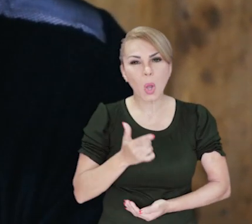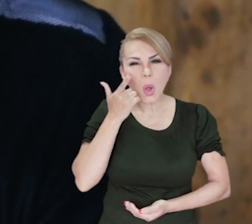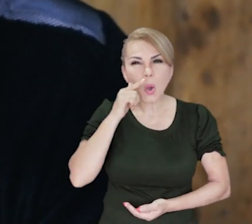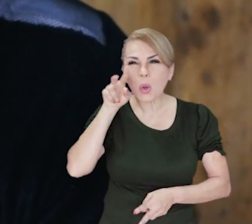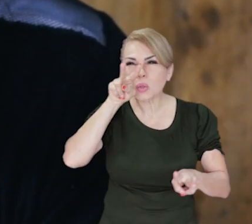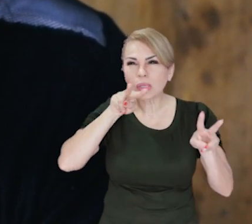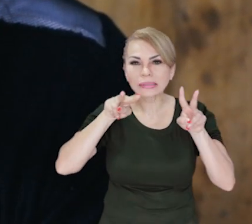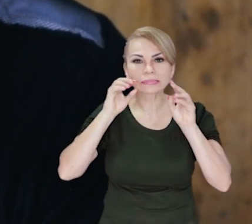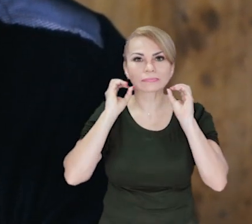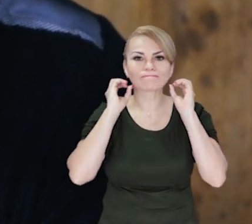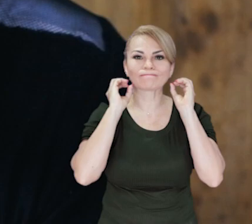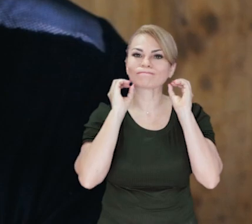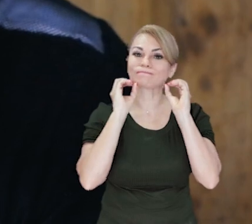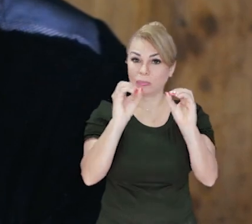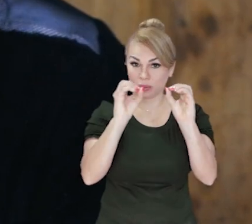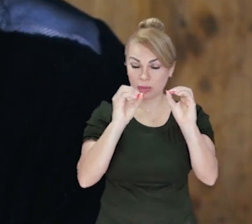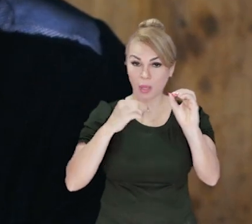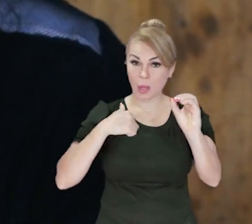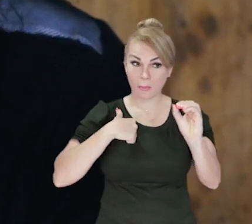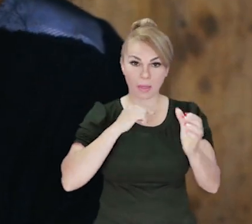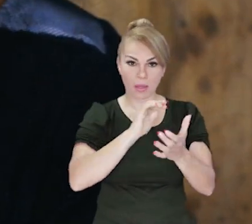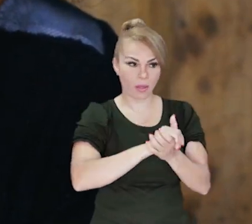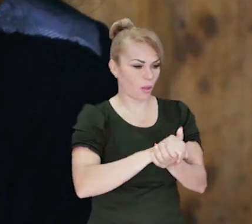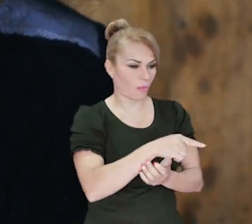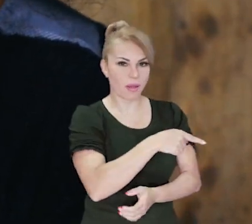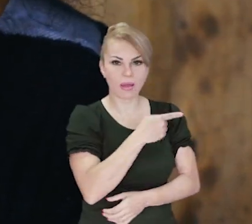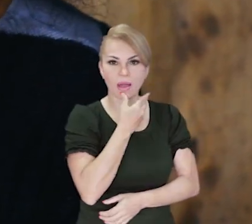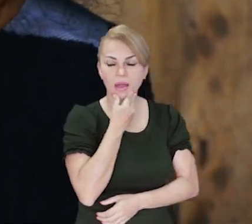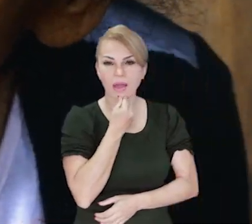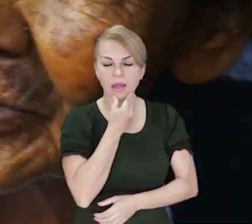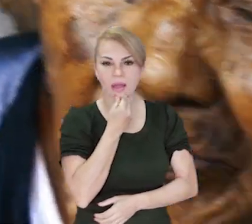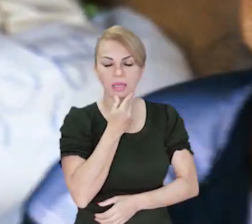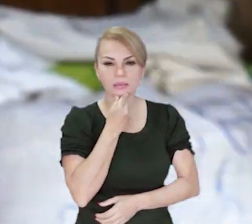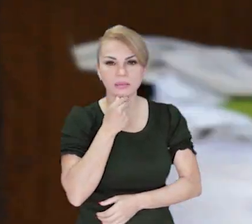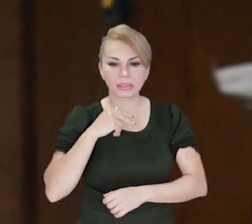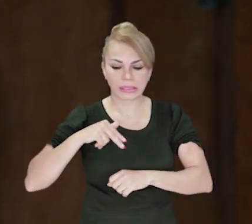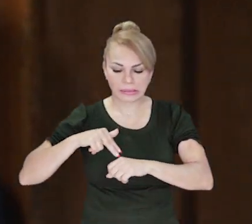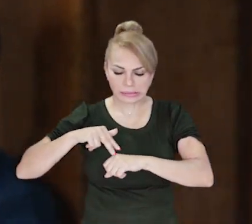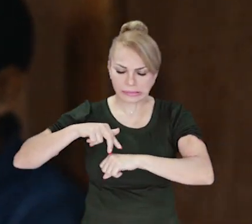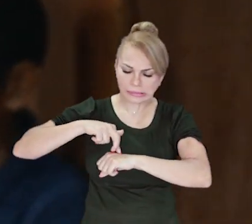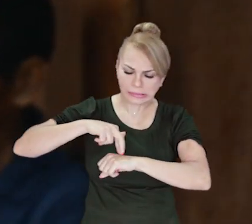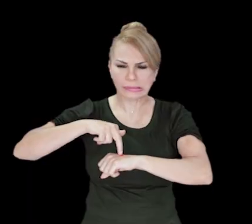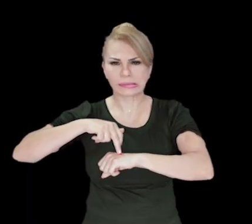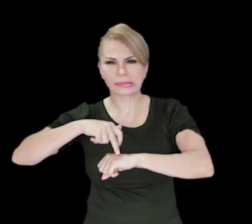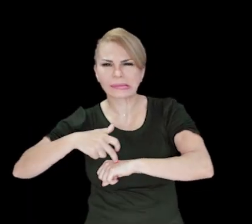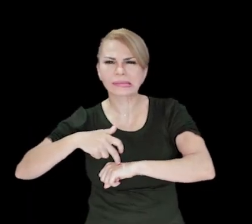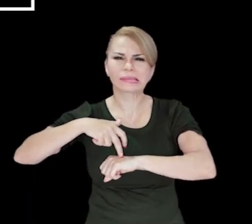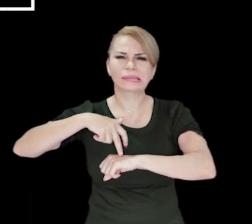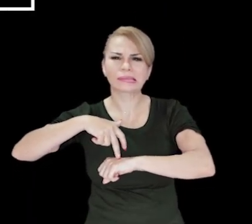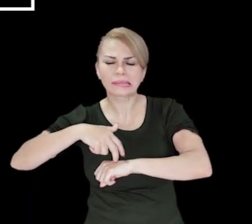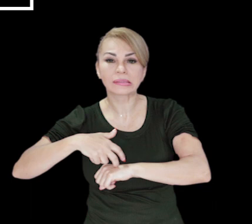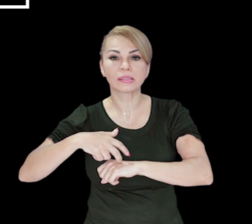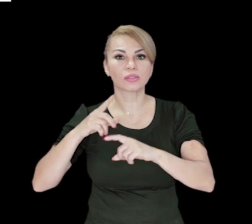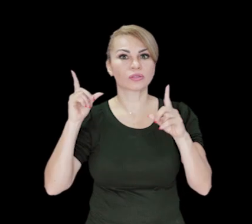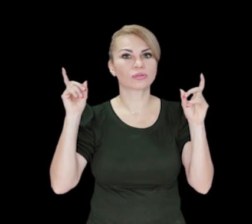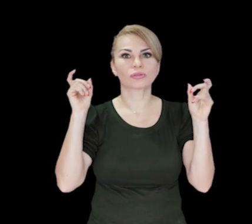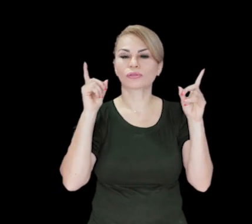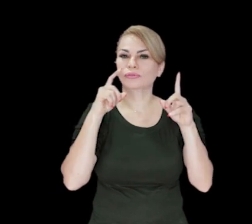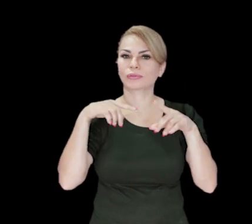nada. E o meu esposo já sem poder quase nem caminhar.